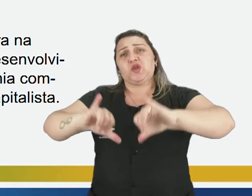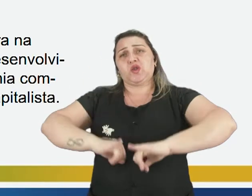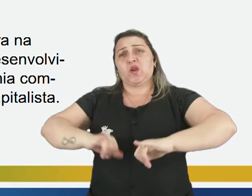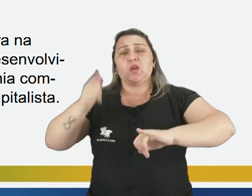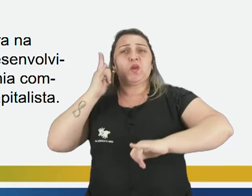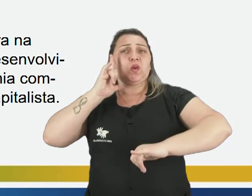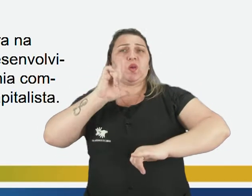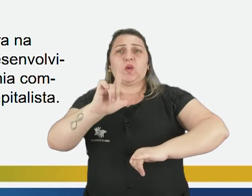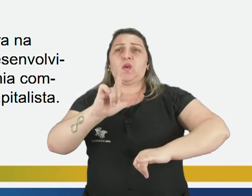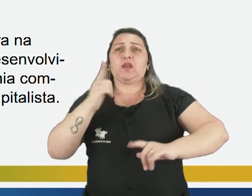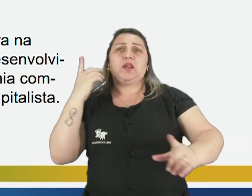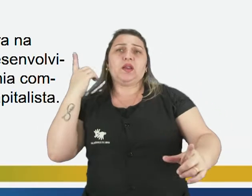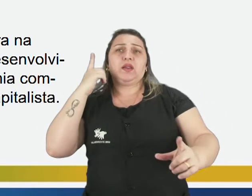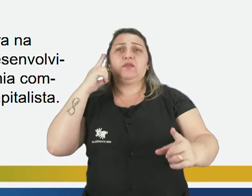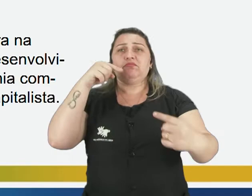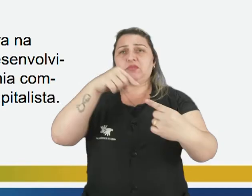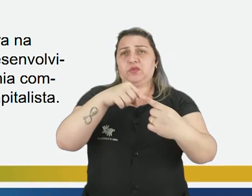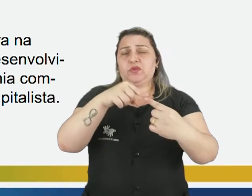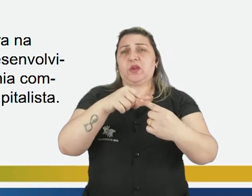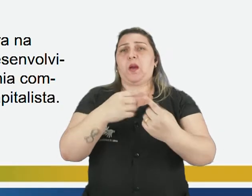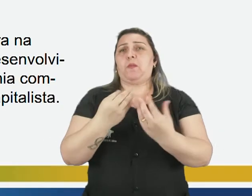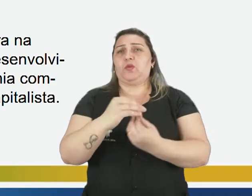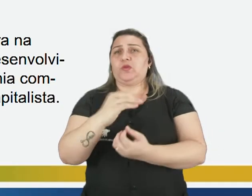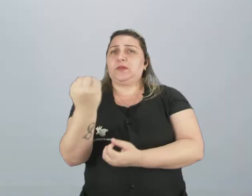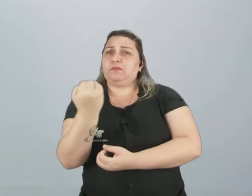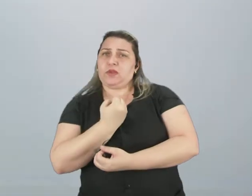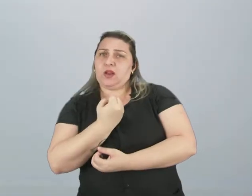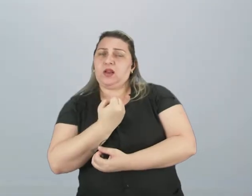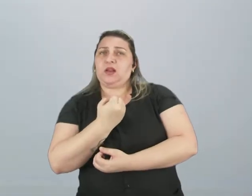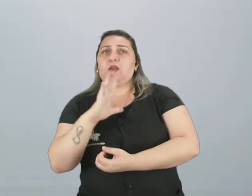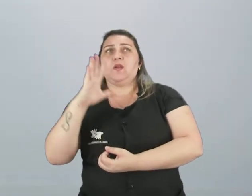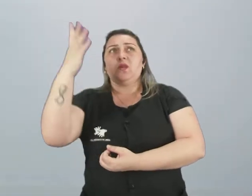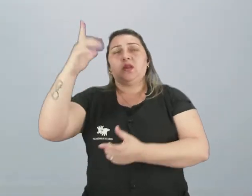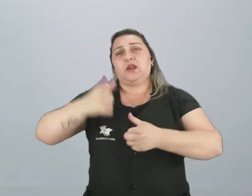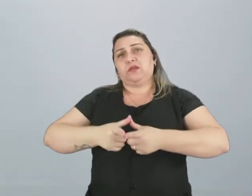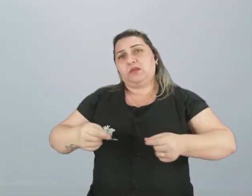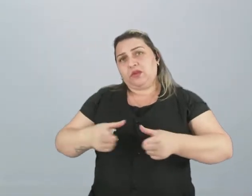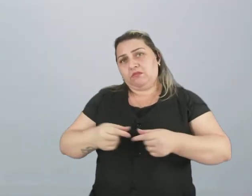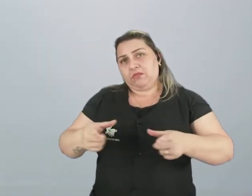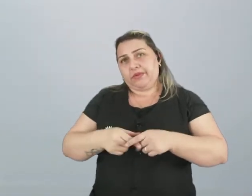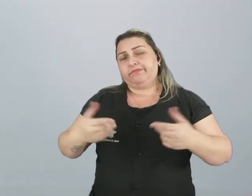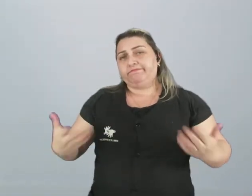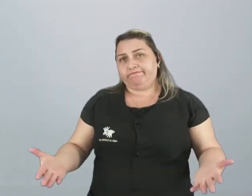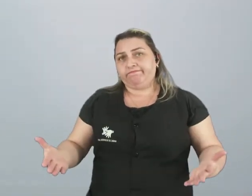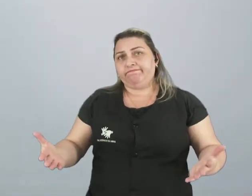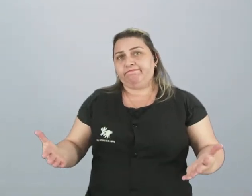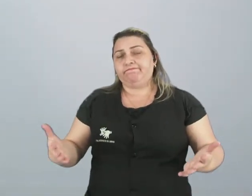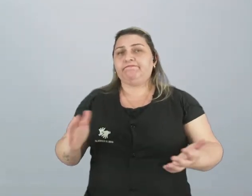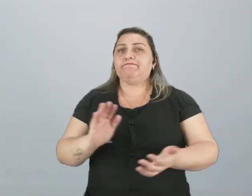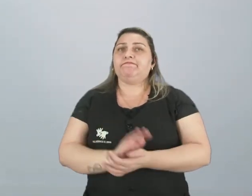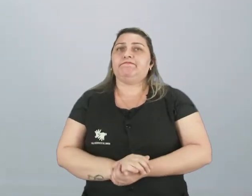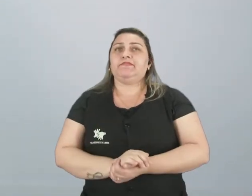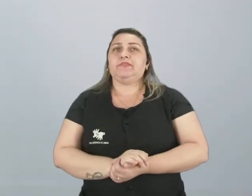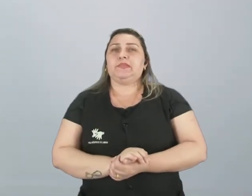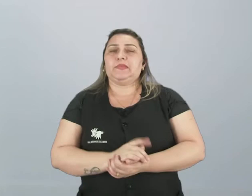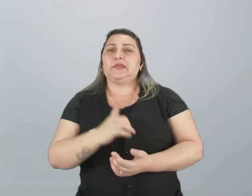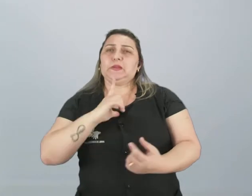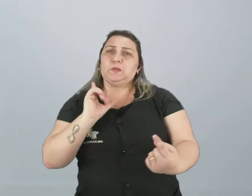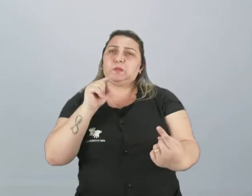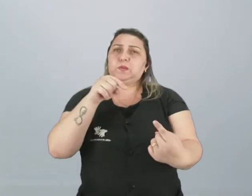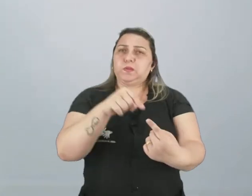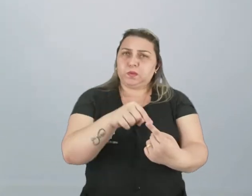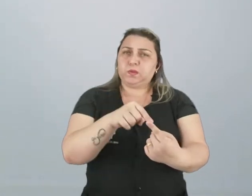conseguem atingir a meta, muitos se suicidam, como acontece, por exemplo, no Japão. Então, eles são focados